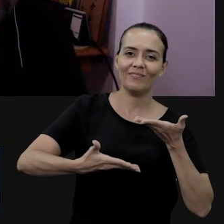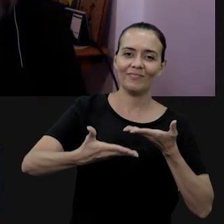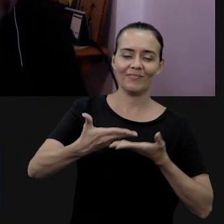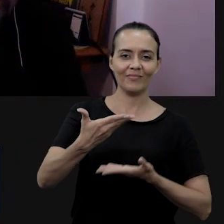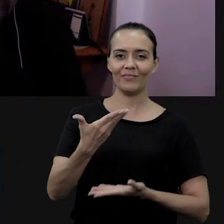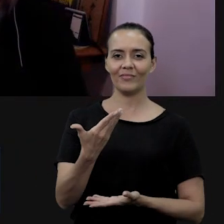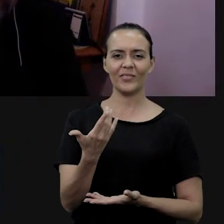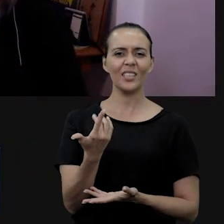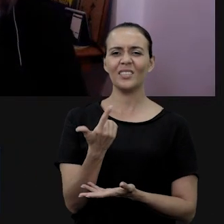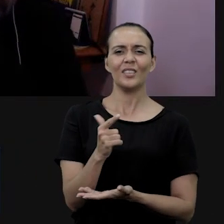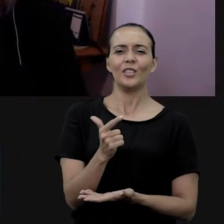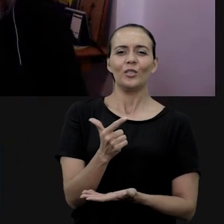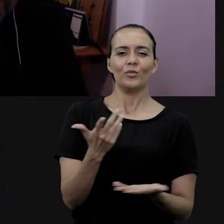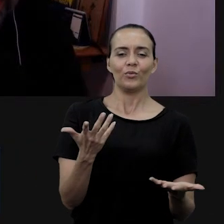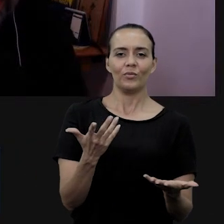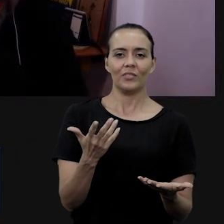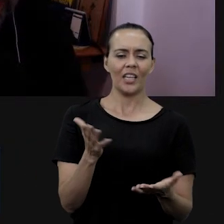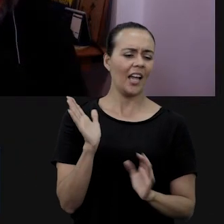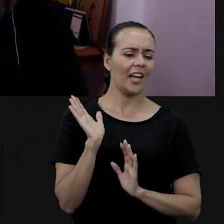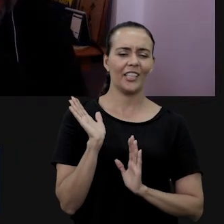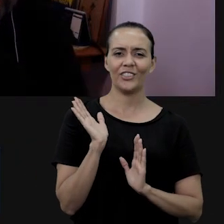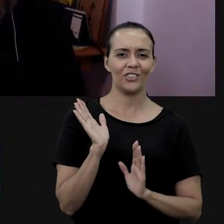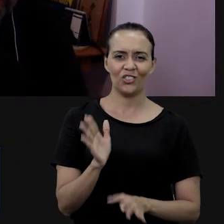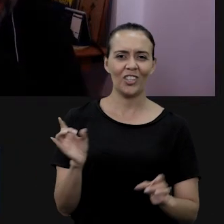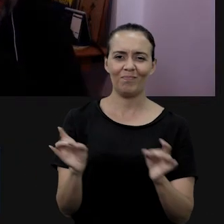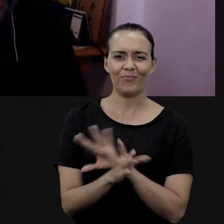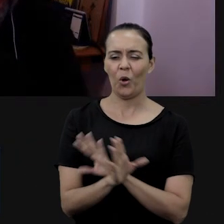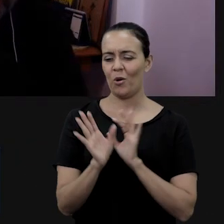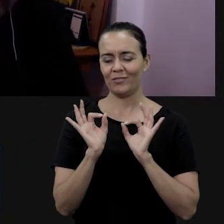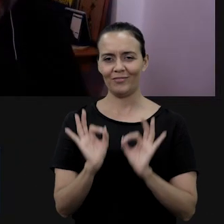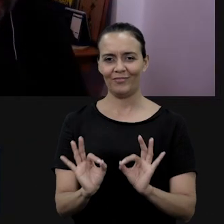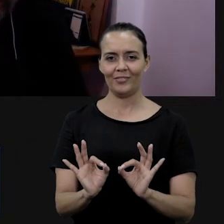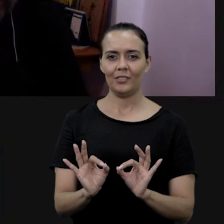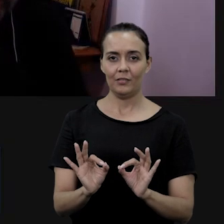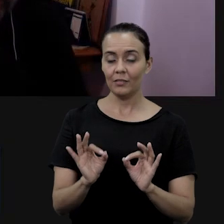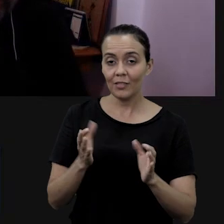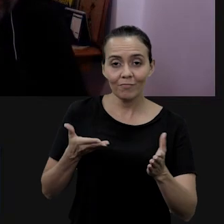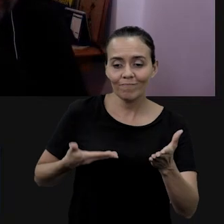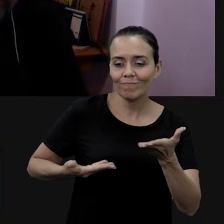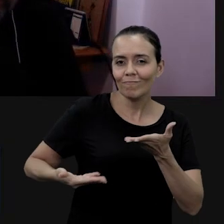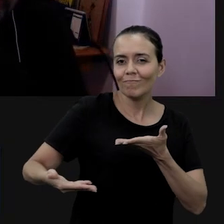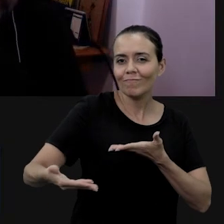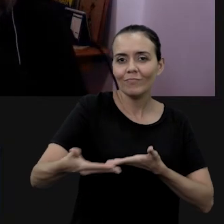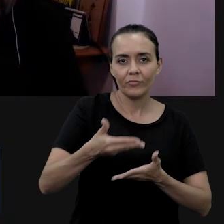e não existe, já ganhou, né? Não tem.